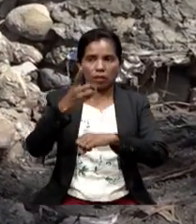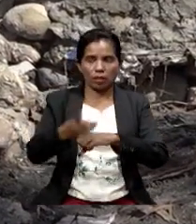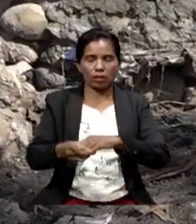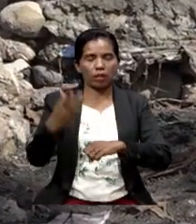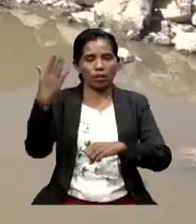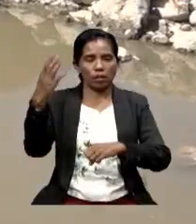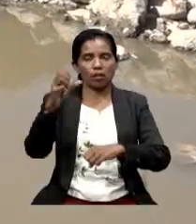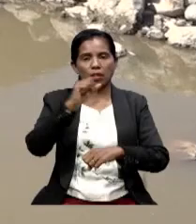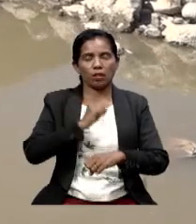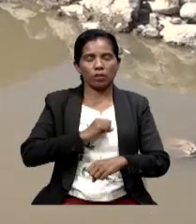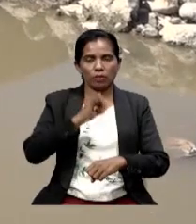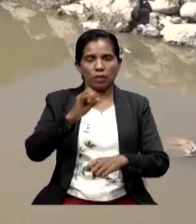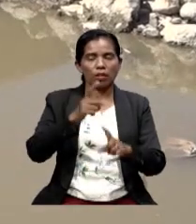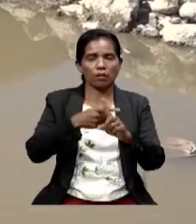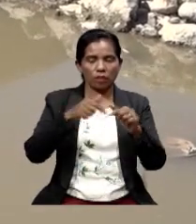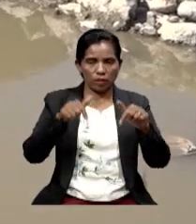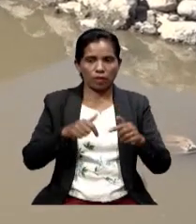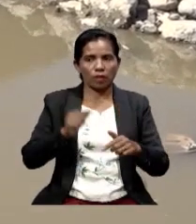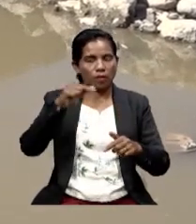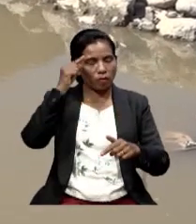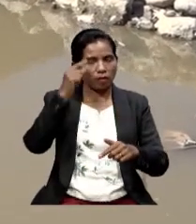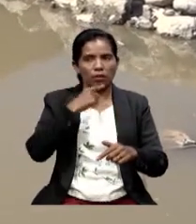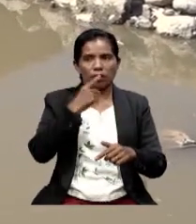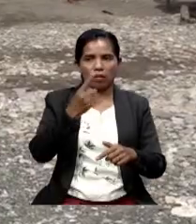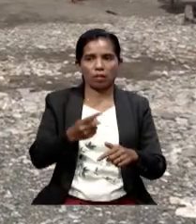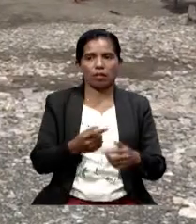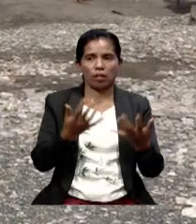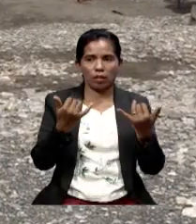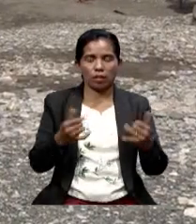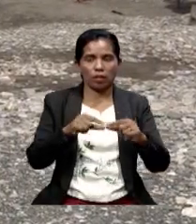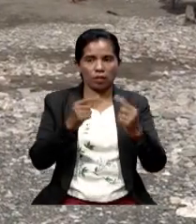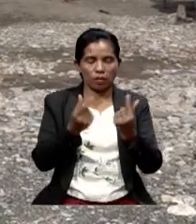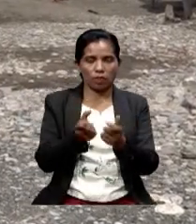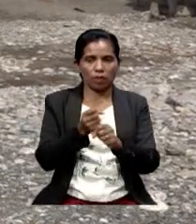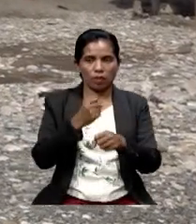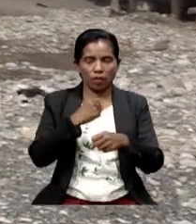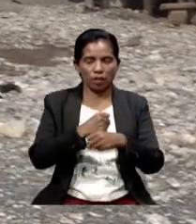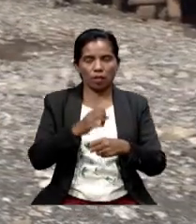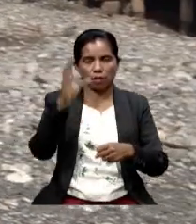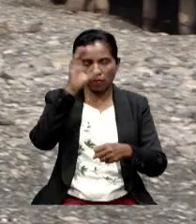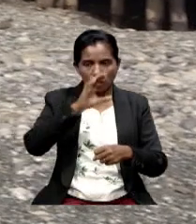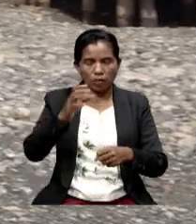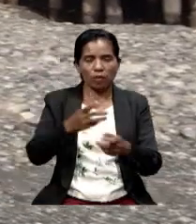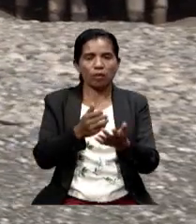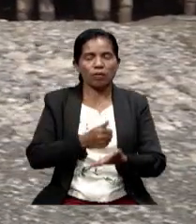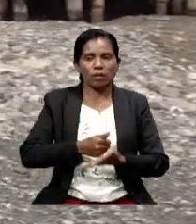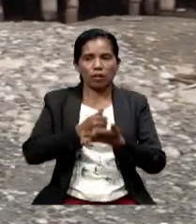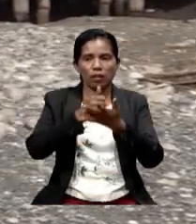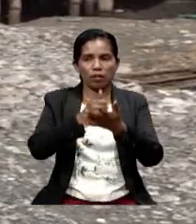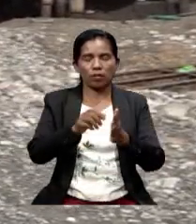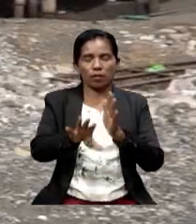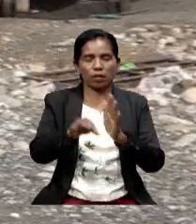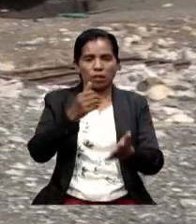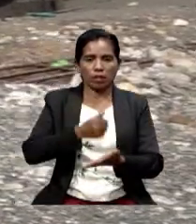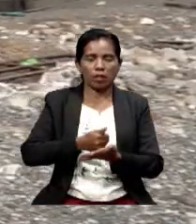Racosta Sol e a Fulanem. Governante explica, durante a equipa hala on identificação com a facilidade em Bemekheta